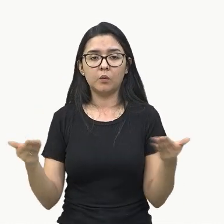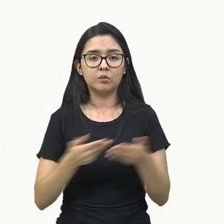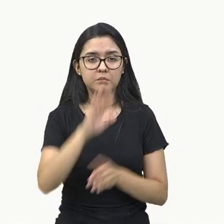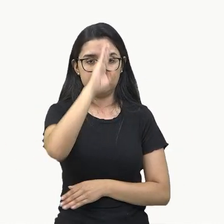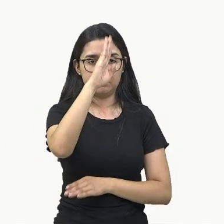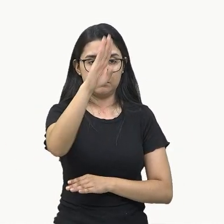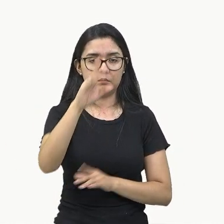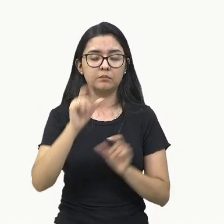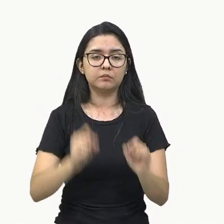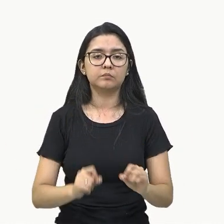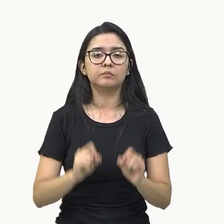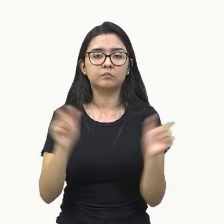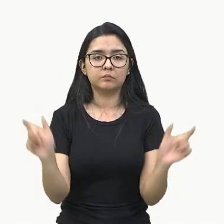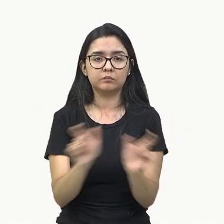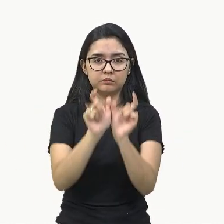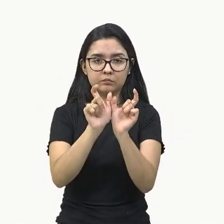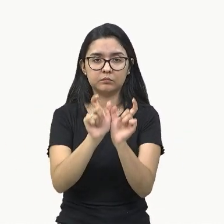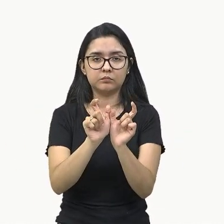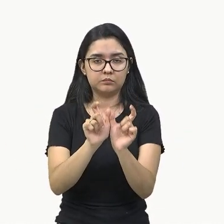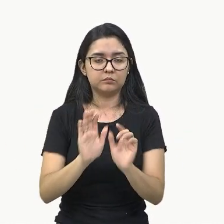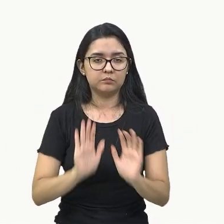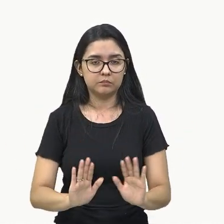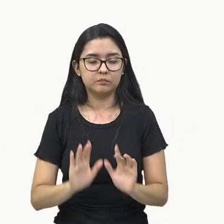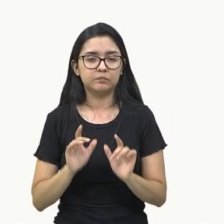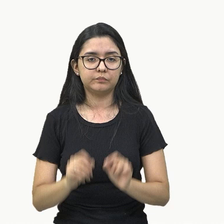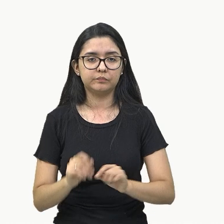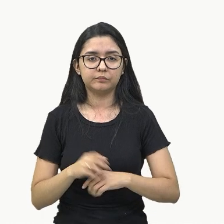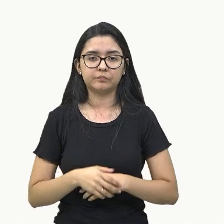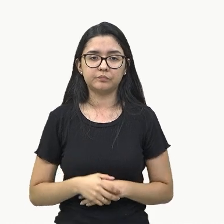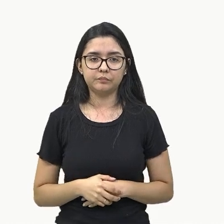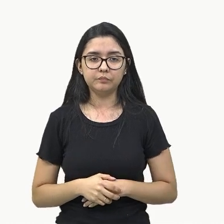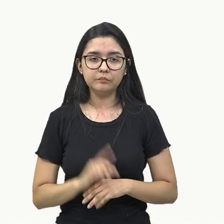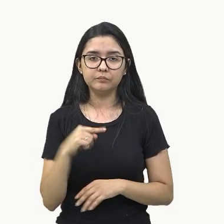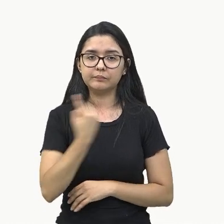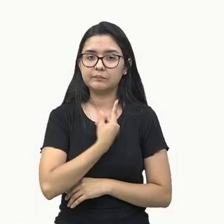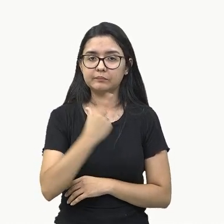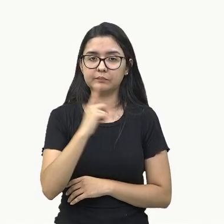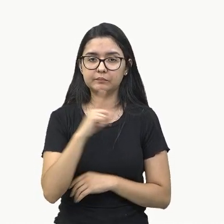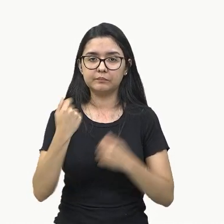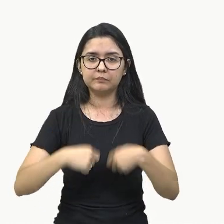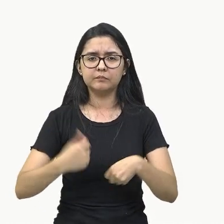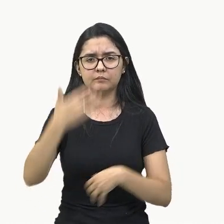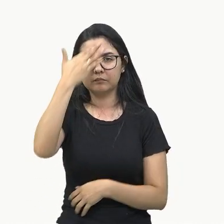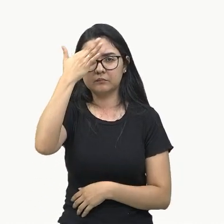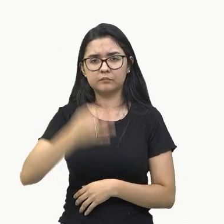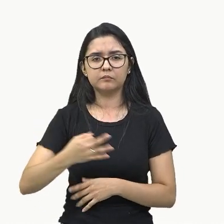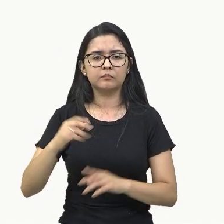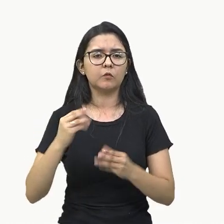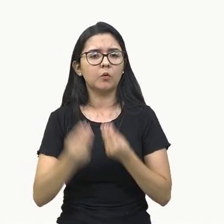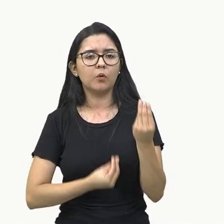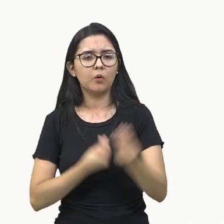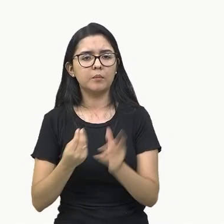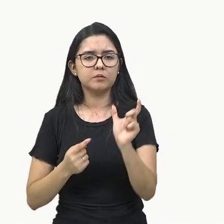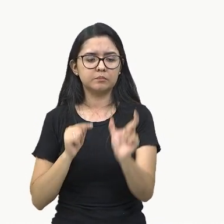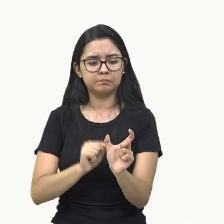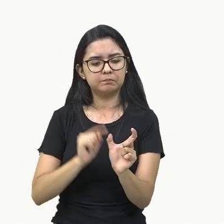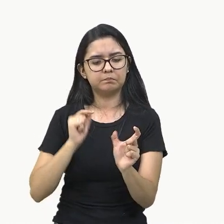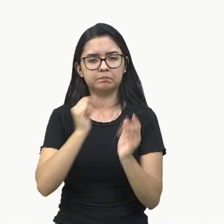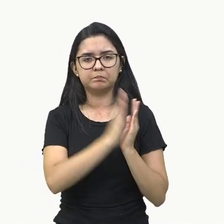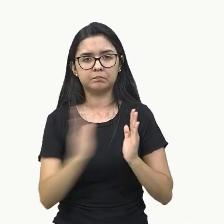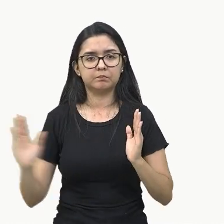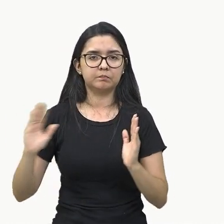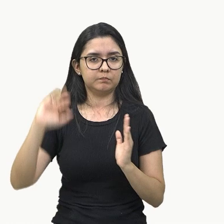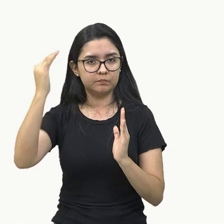principalmente composição, mas a gente tem que ter um pouquinho de noção de como essas palavras, como esses processos